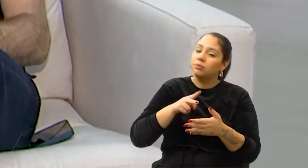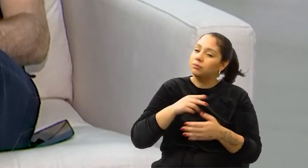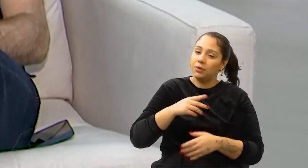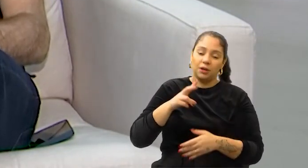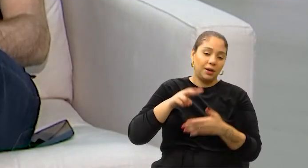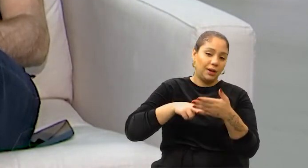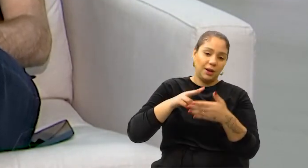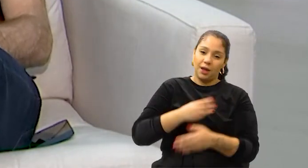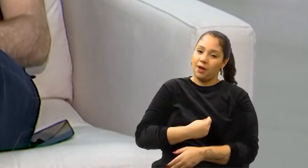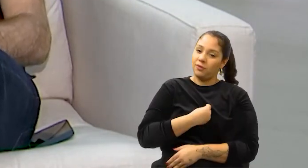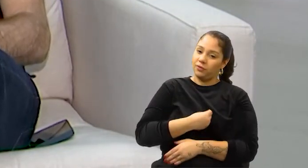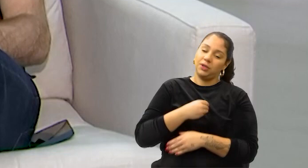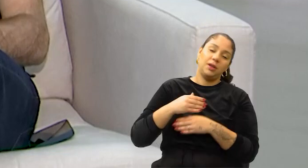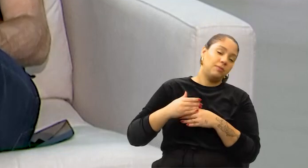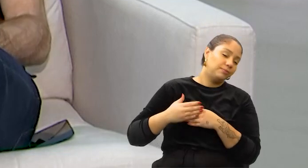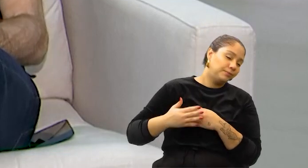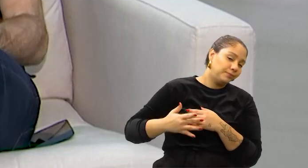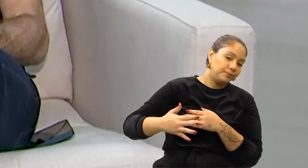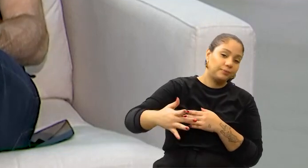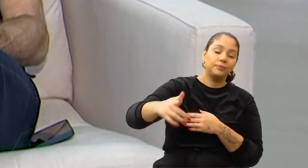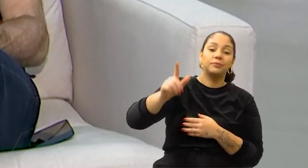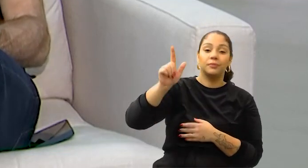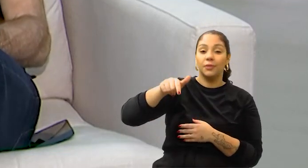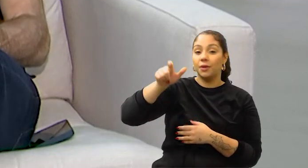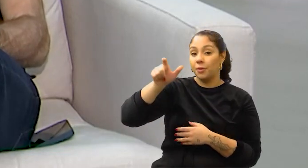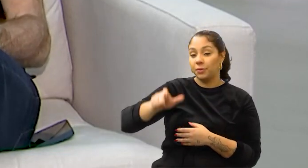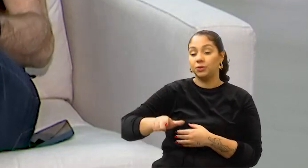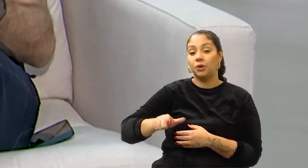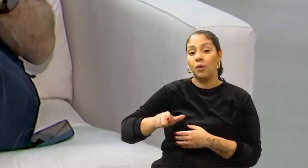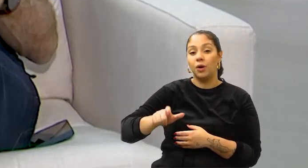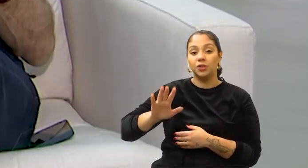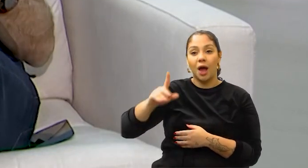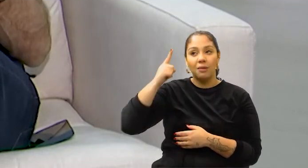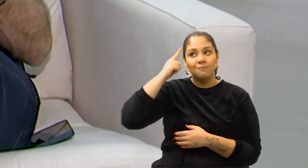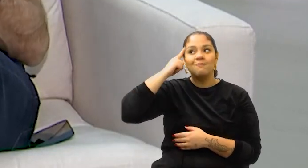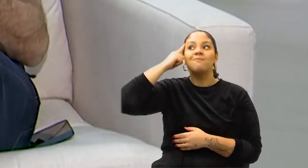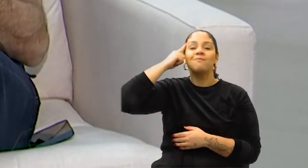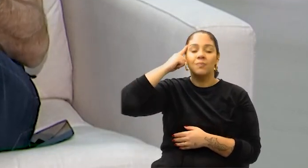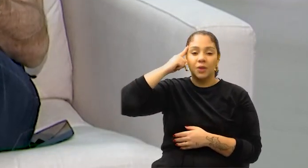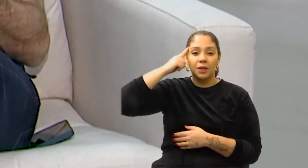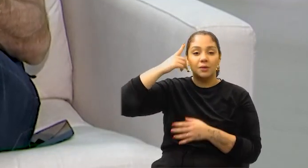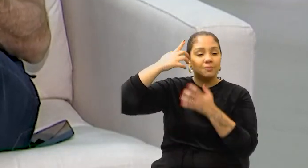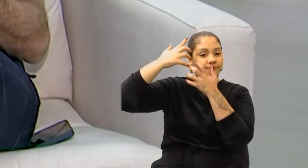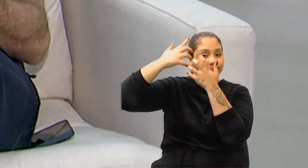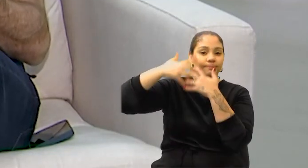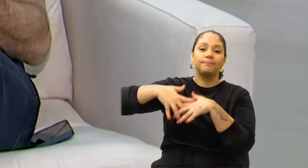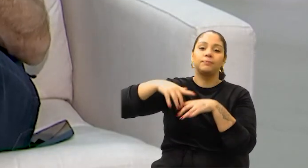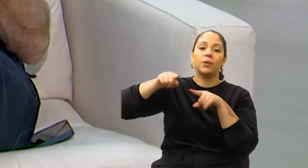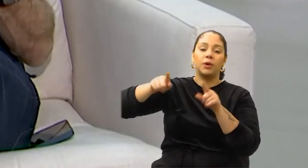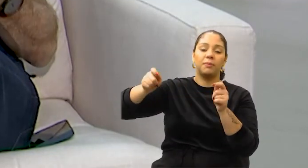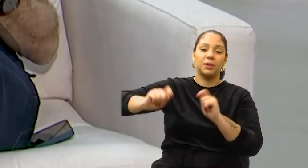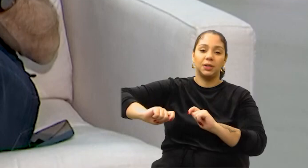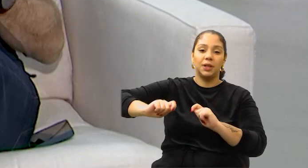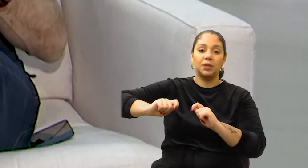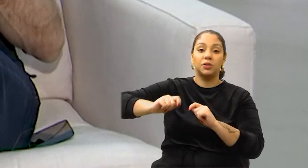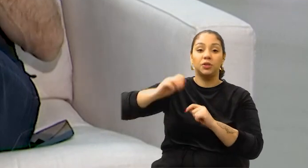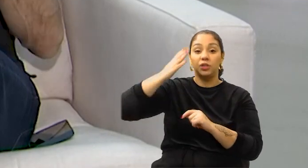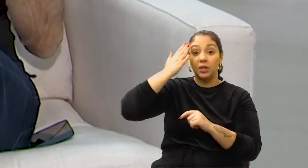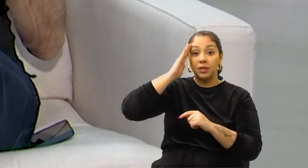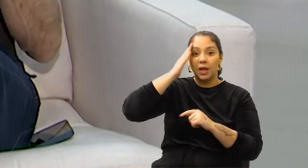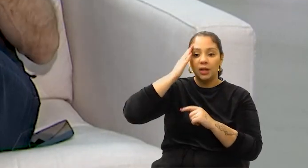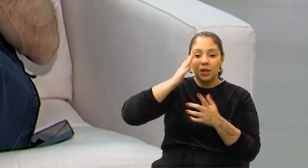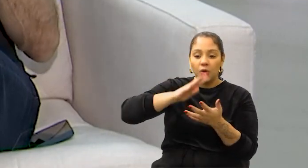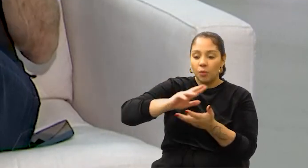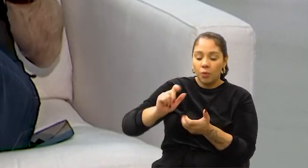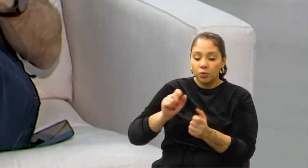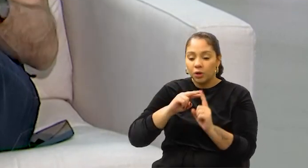gosta de ler você vai ler a vida inteira e vai ser uma pessoa com essa com essa abordagem né com